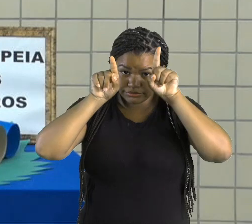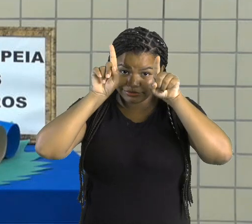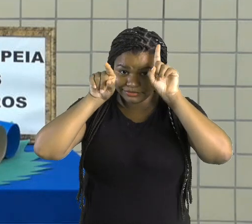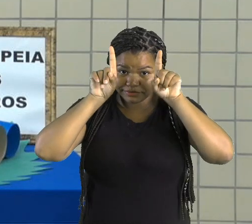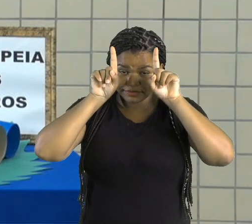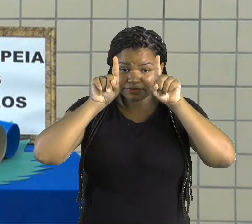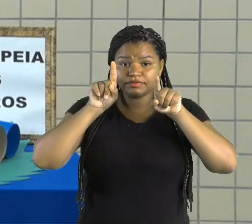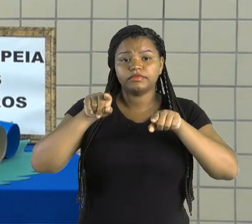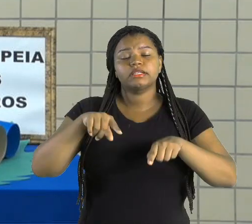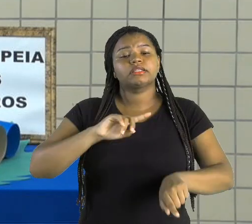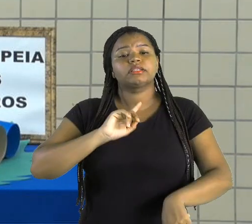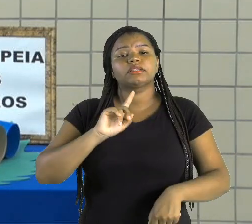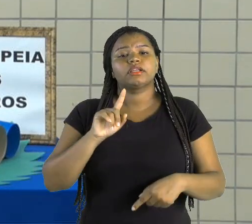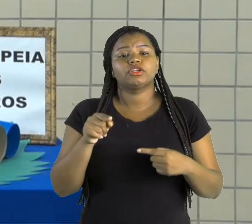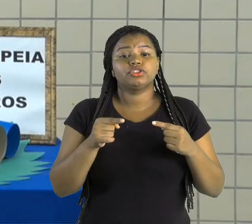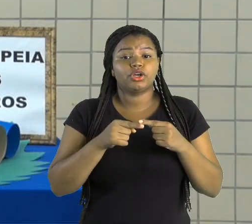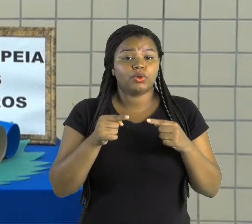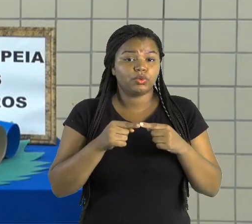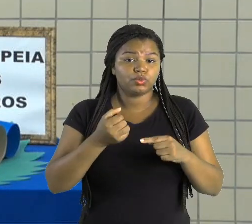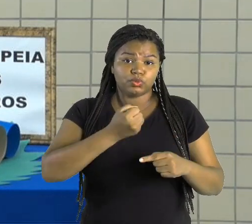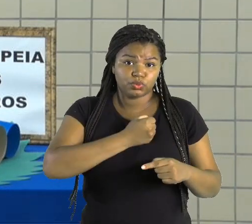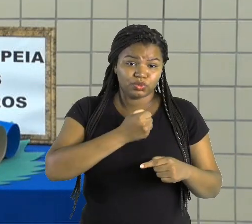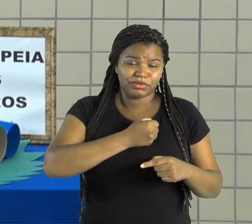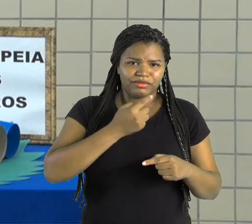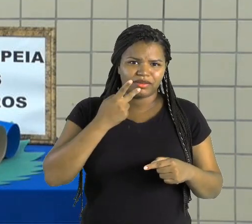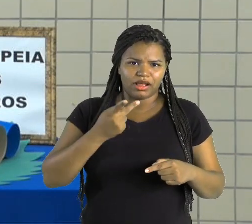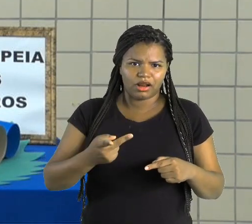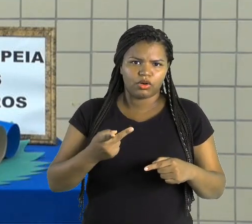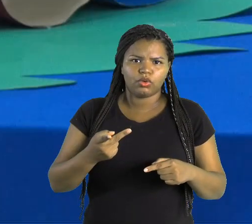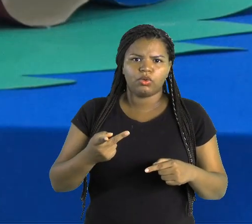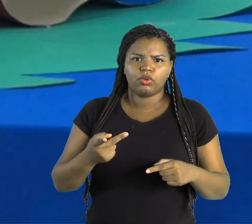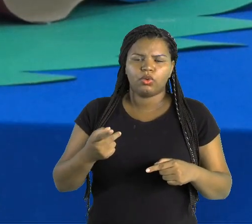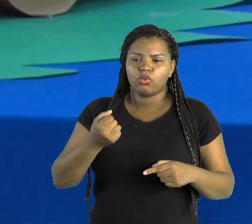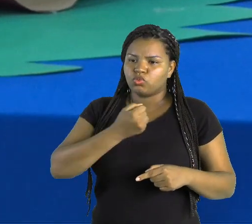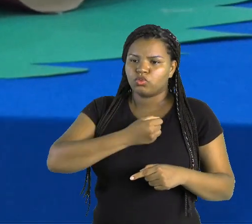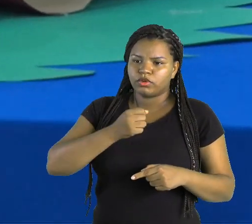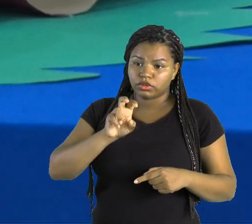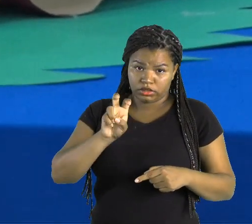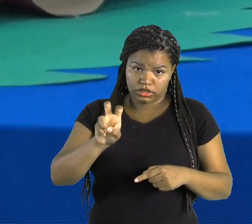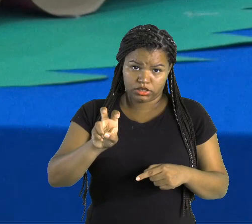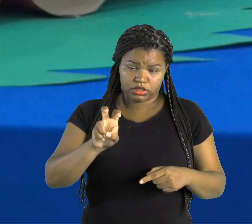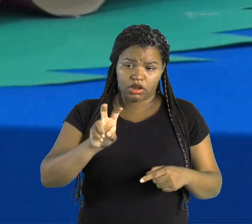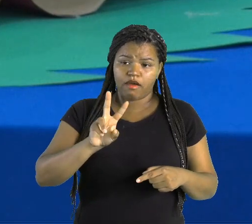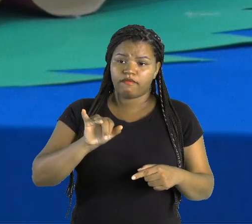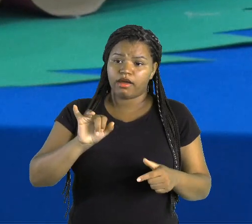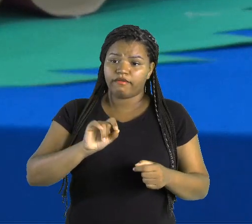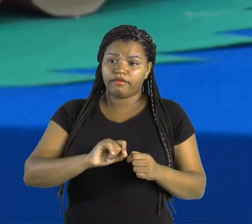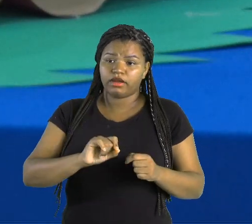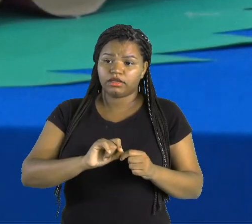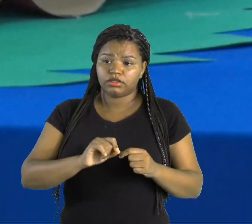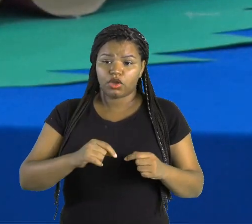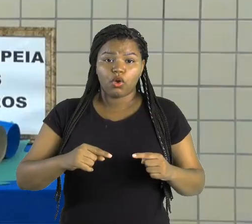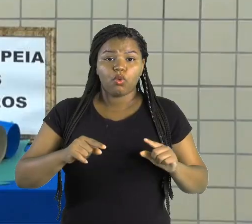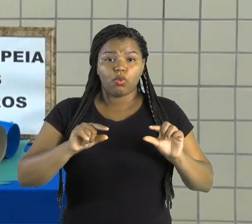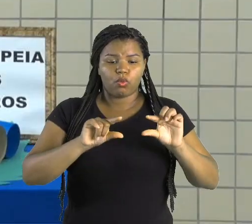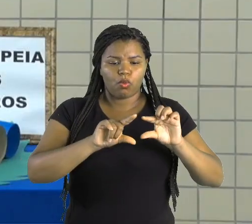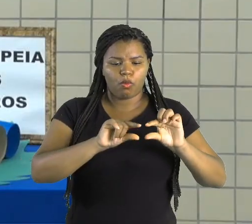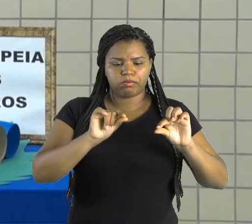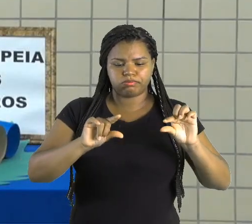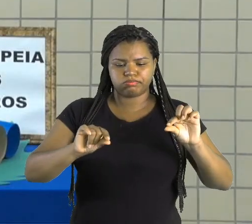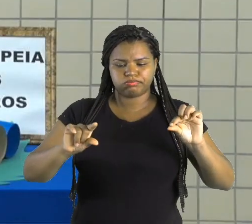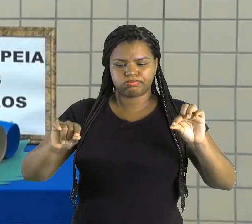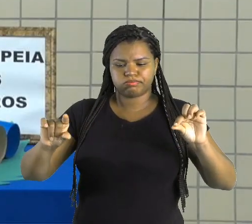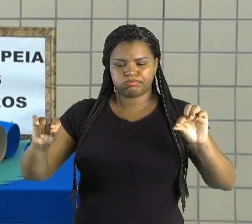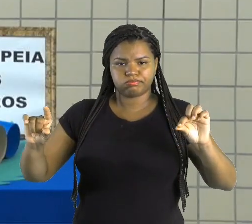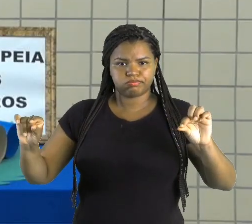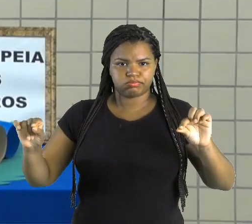de acordo com o número que a criança falou, como eu dei o exemplo aqui, o número 5, vai fazer o corpinho da centopeia, ou